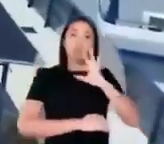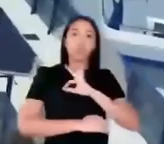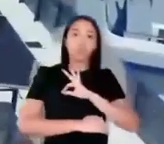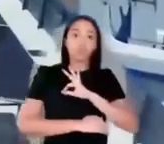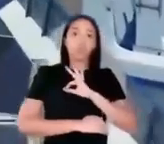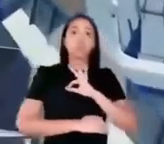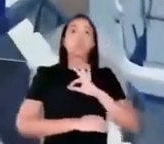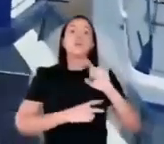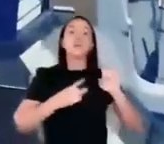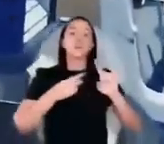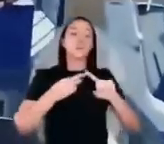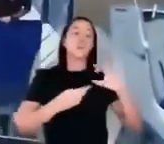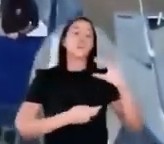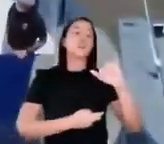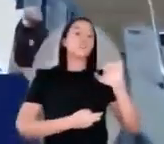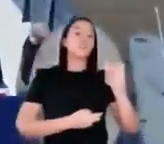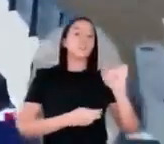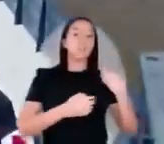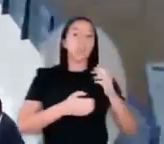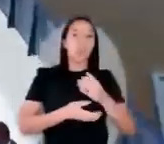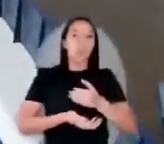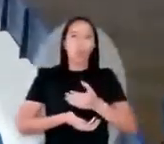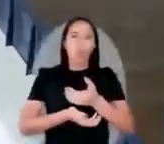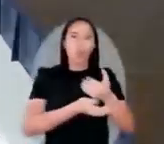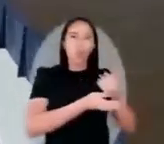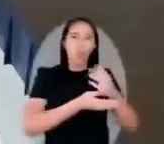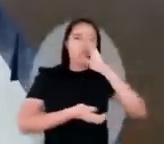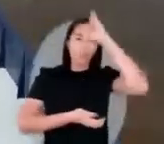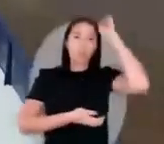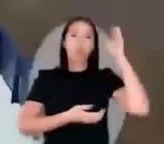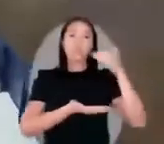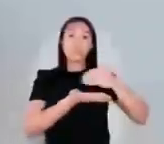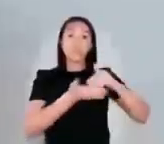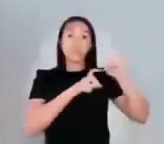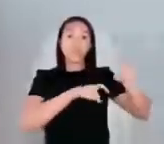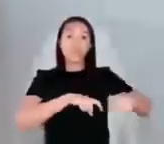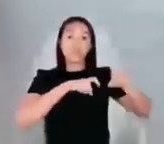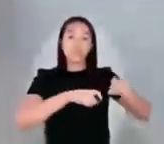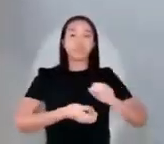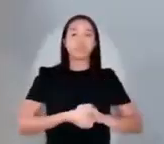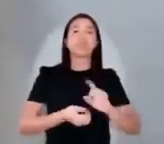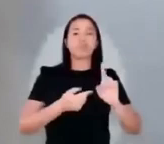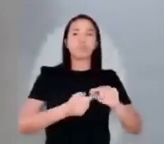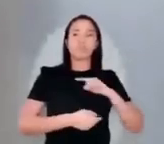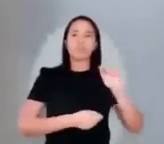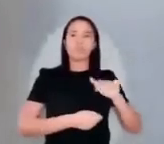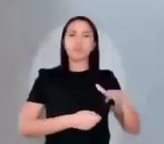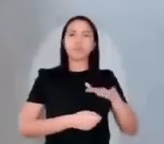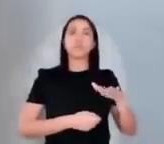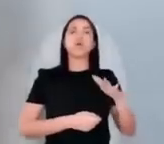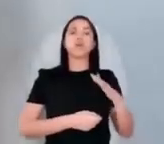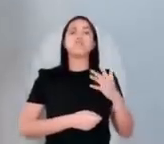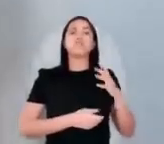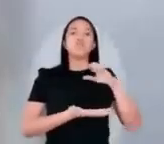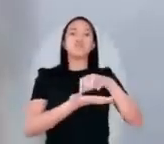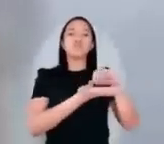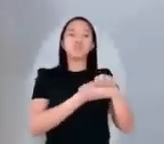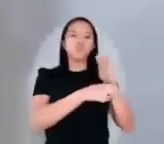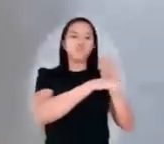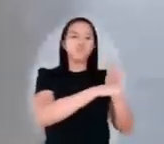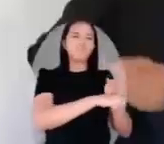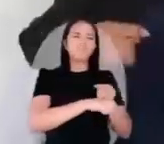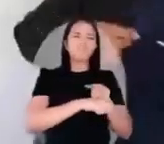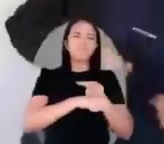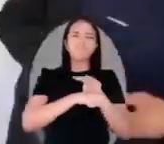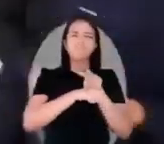Polícia Militar, Polícia Civil, Corpo de Bombeiros e Secretaria da Fazenda, mas também disponibilizando espaço para os órgãos